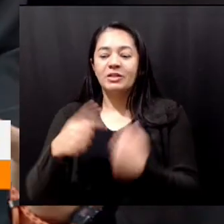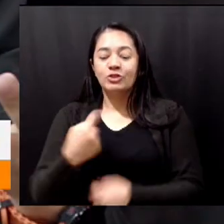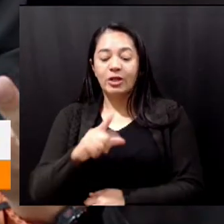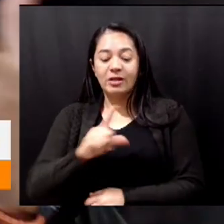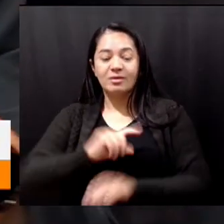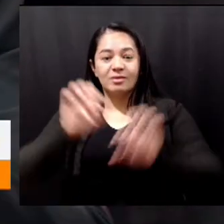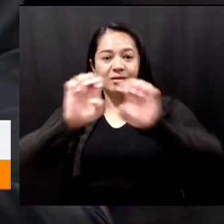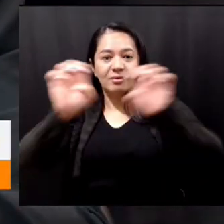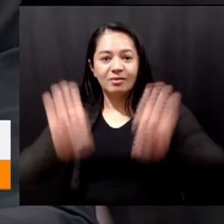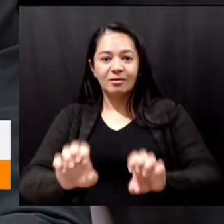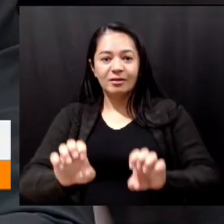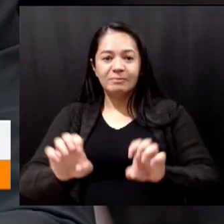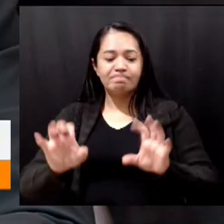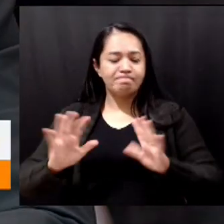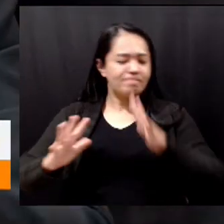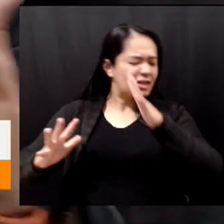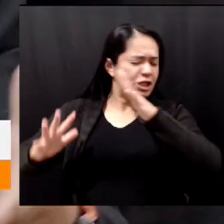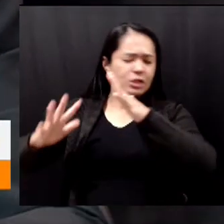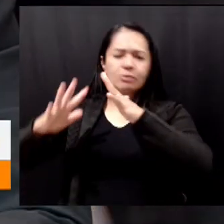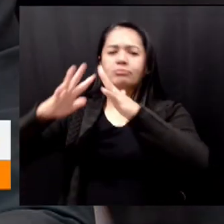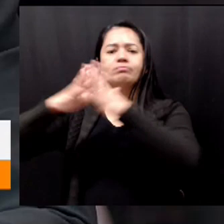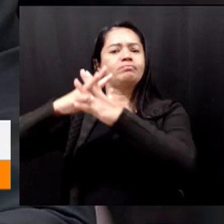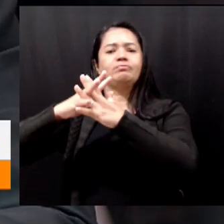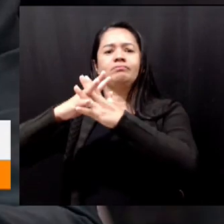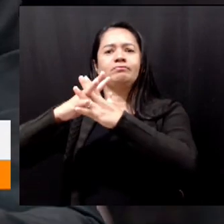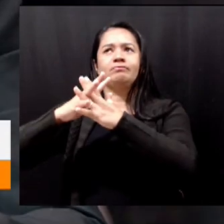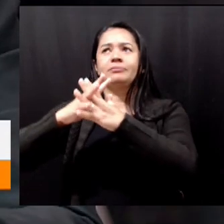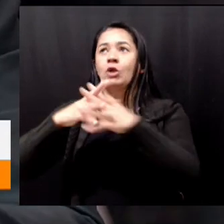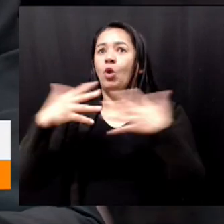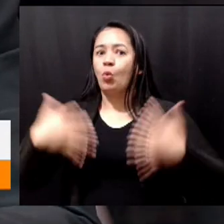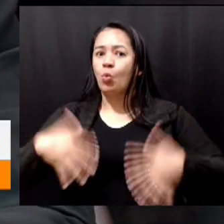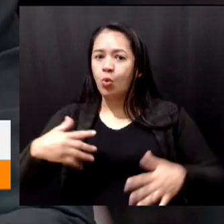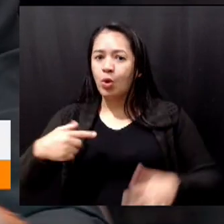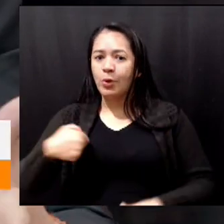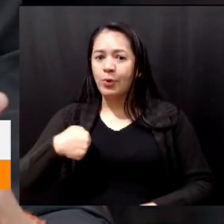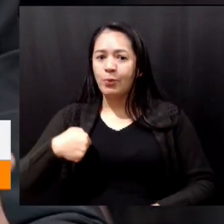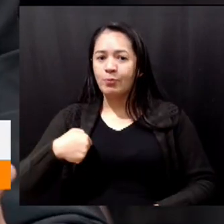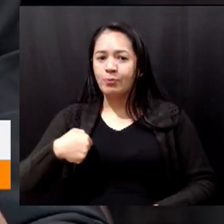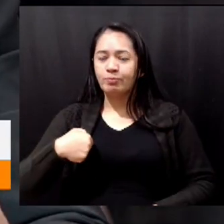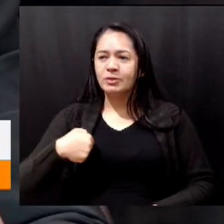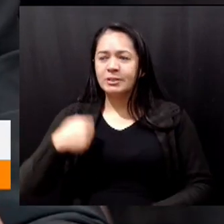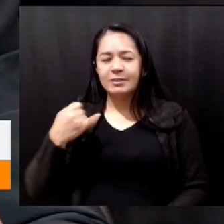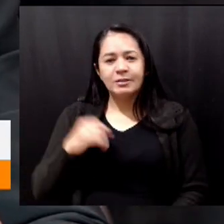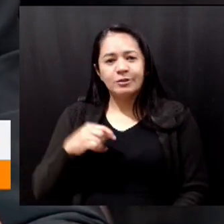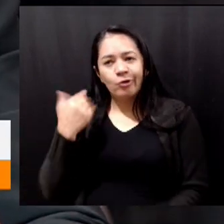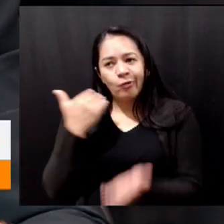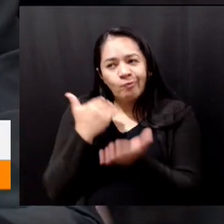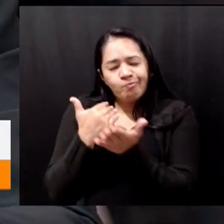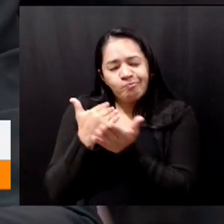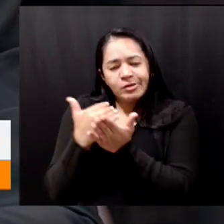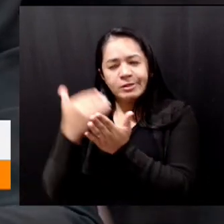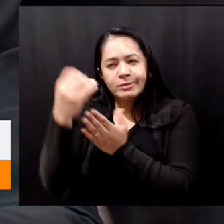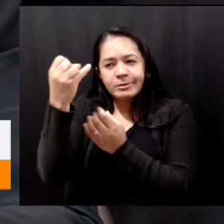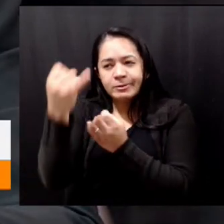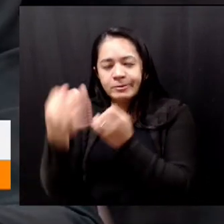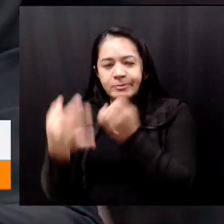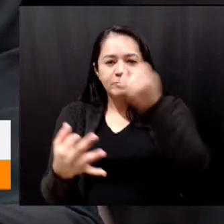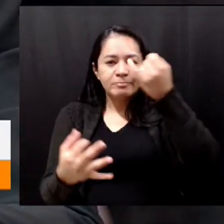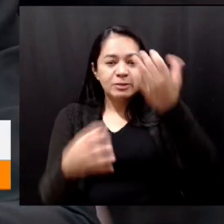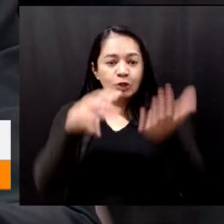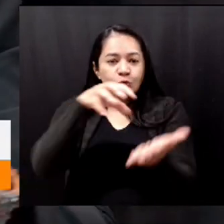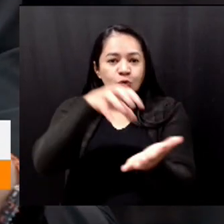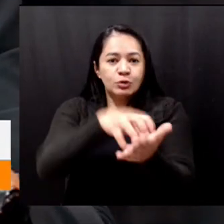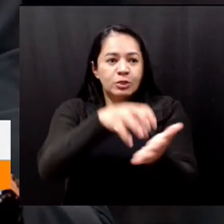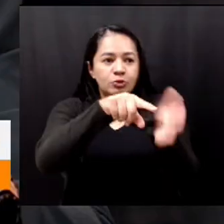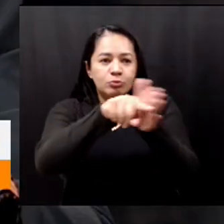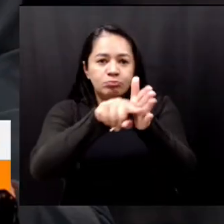É absurda. Se a gente começa a falar os centros de pesquisa que a gente tem aqui,